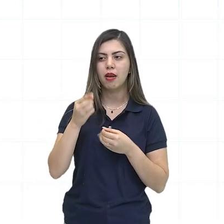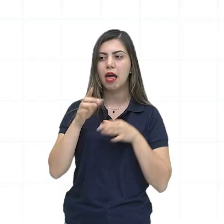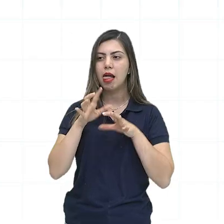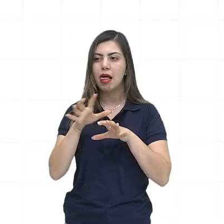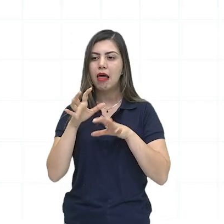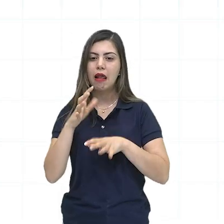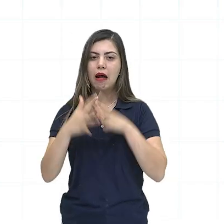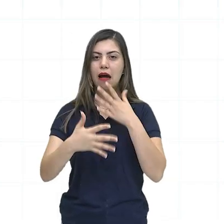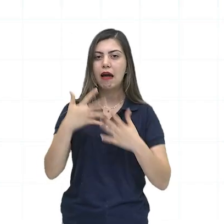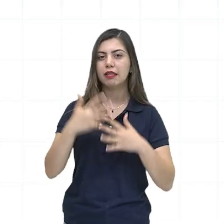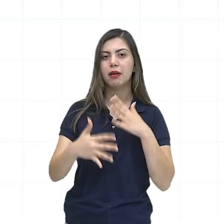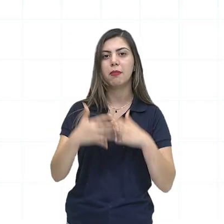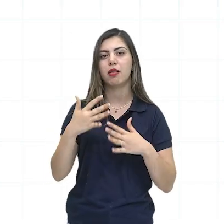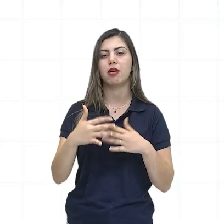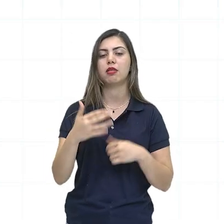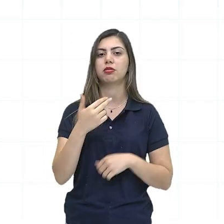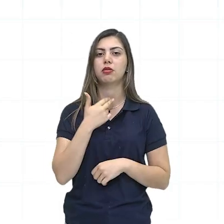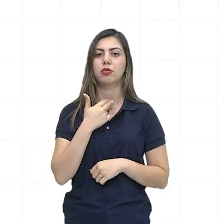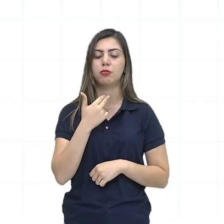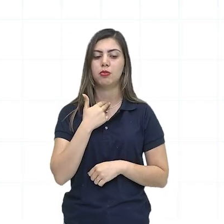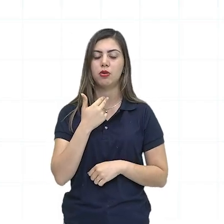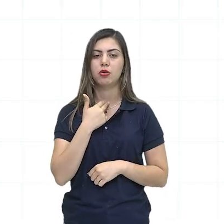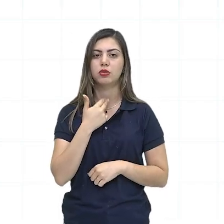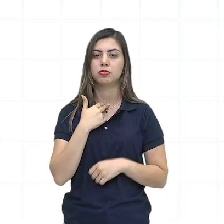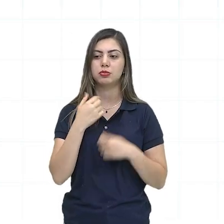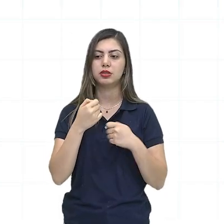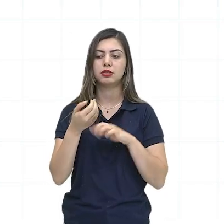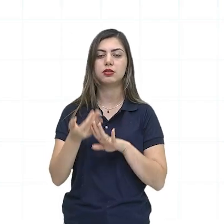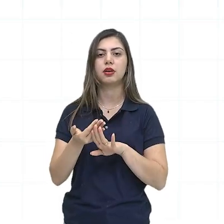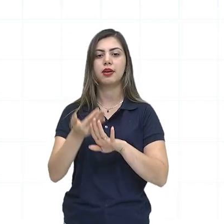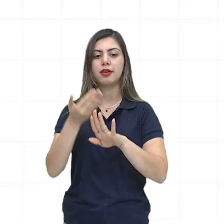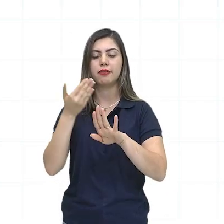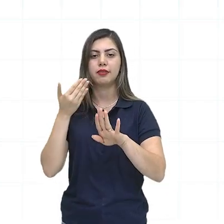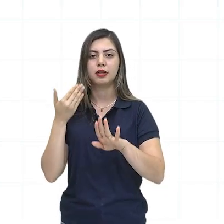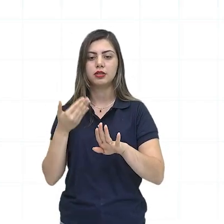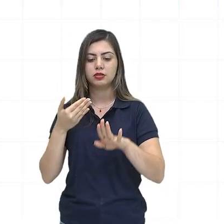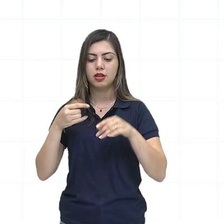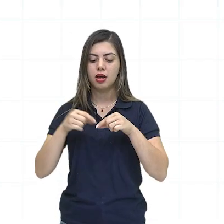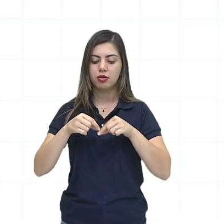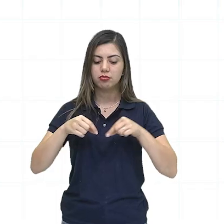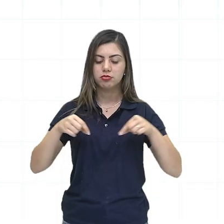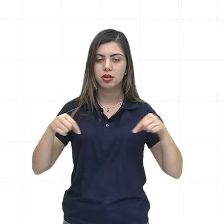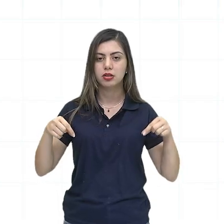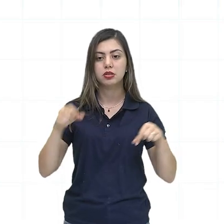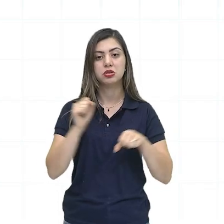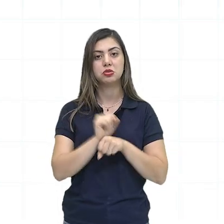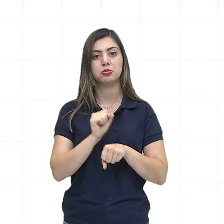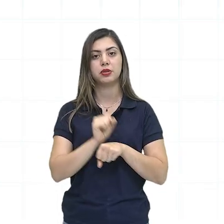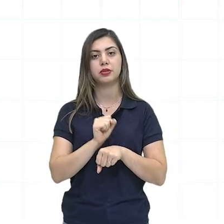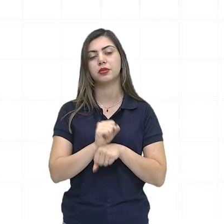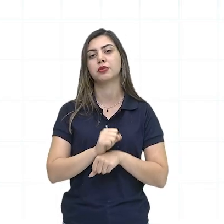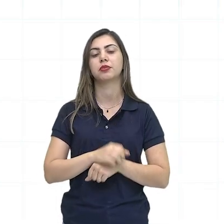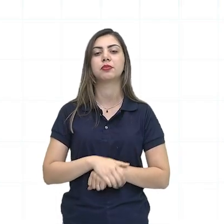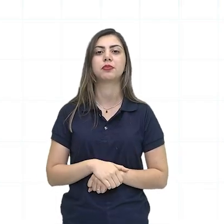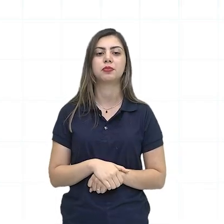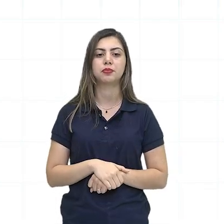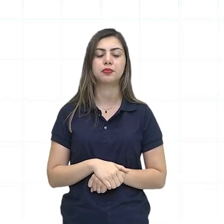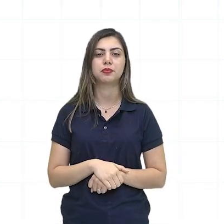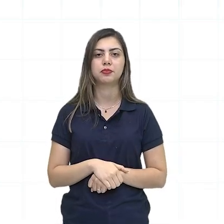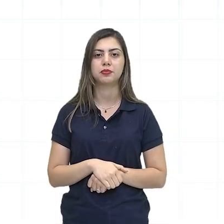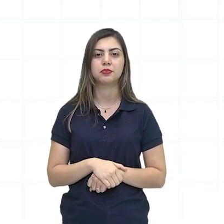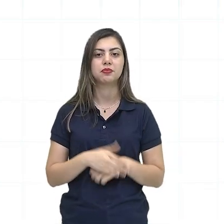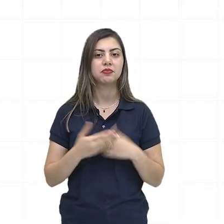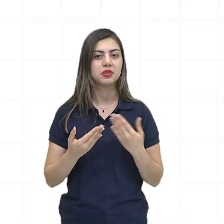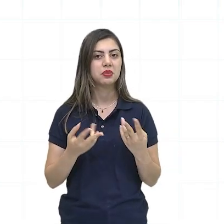a jogada do adversário, não. Cada um fica ali na sua linha de lançamento, esperando a sua vez, tá?